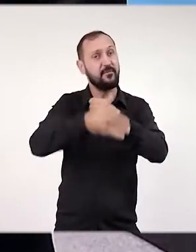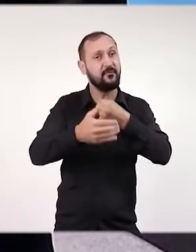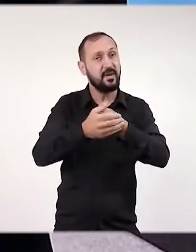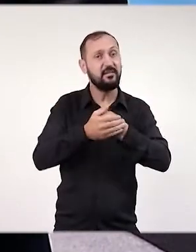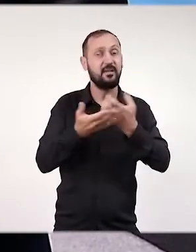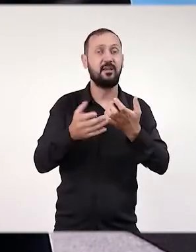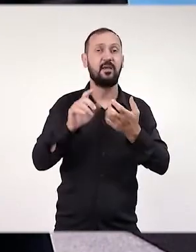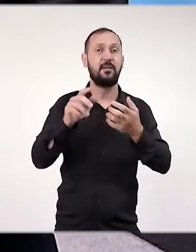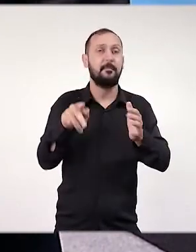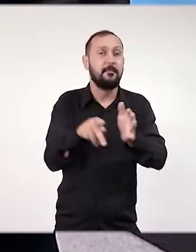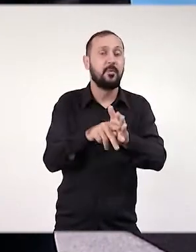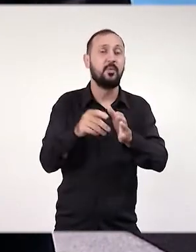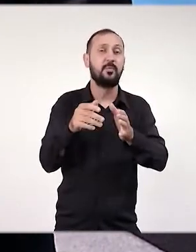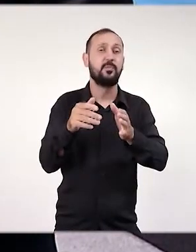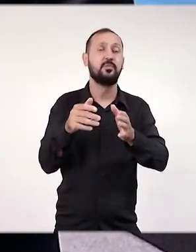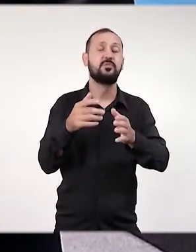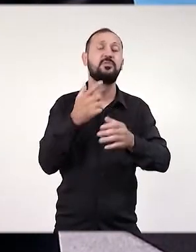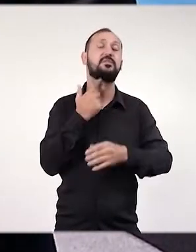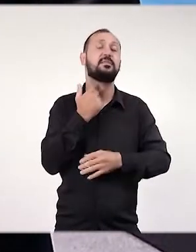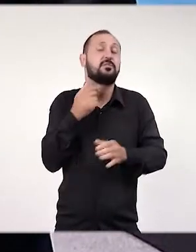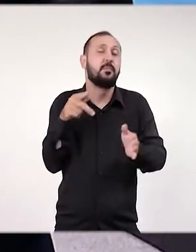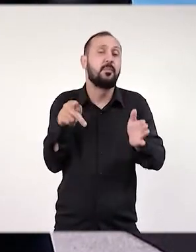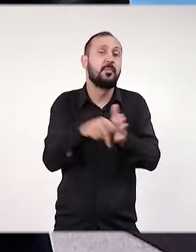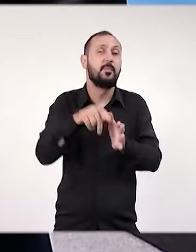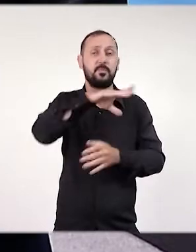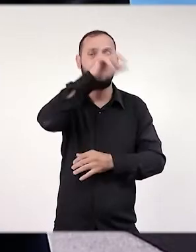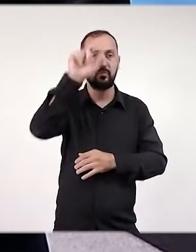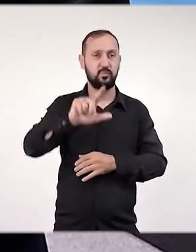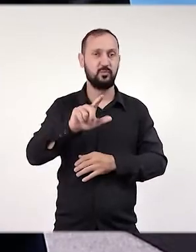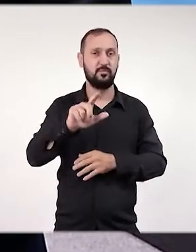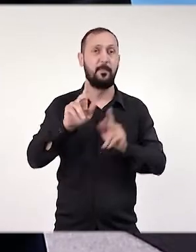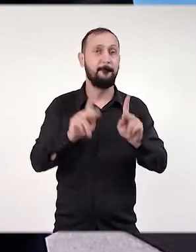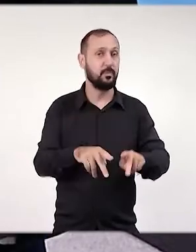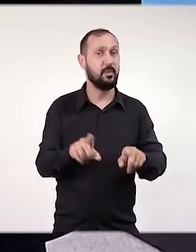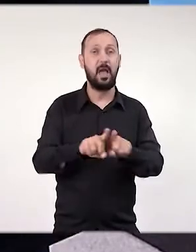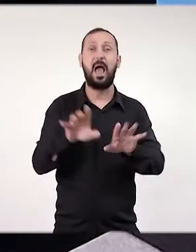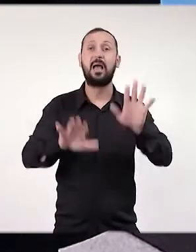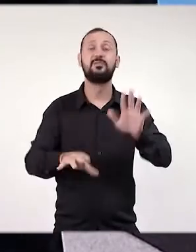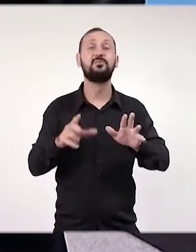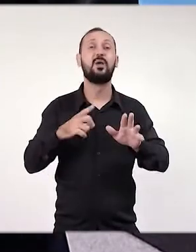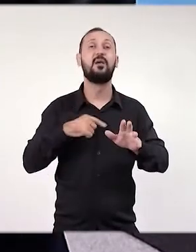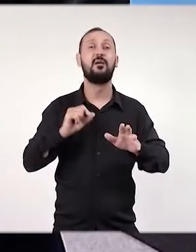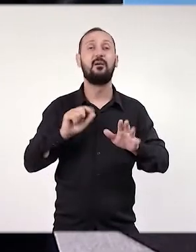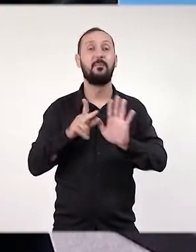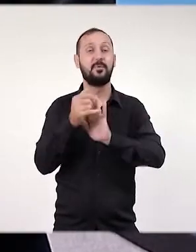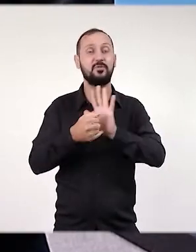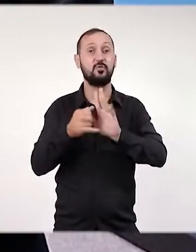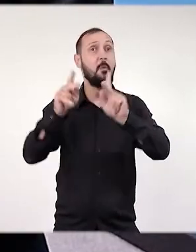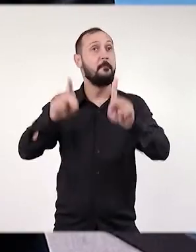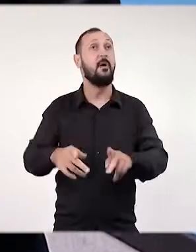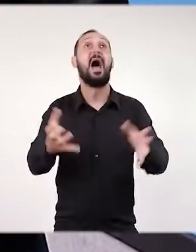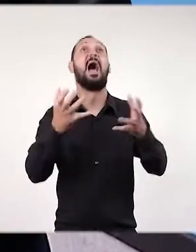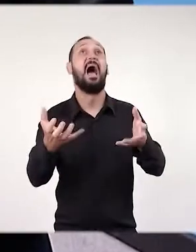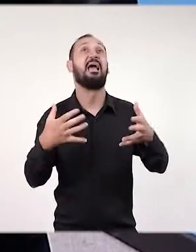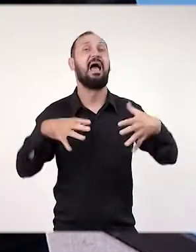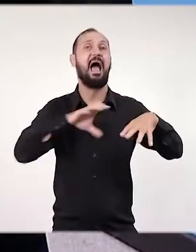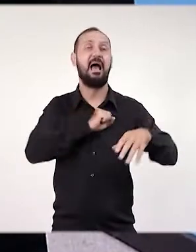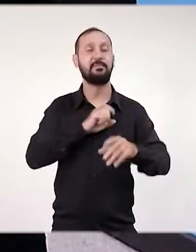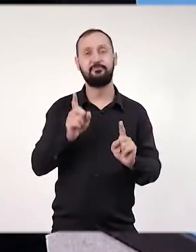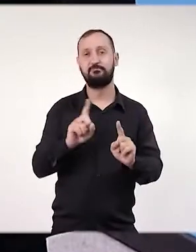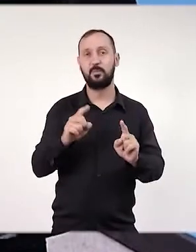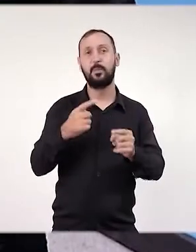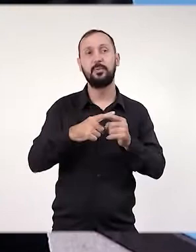projetos de interesse do Estado de Mato Grosso do Sul, de interesse público, nem sempre são projetos populares, porque